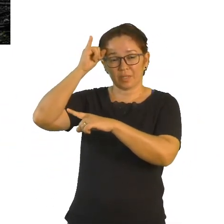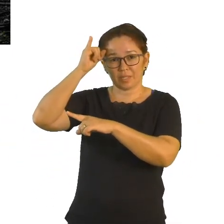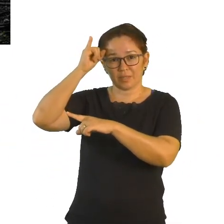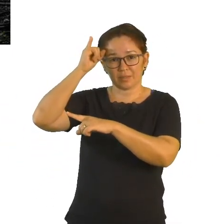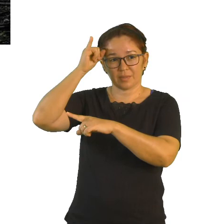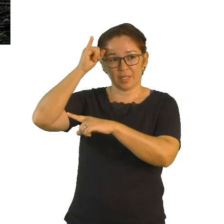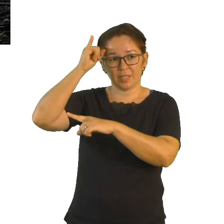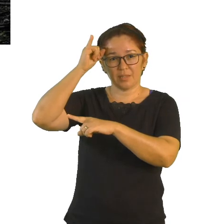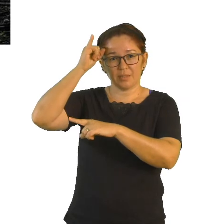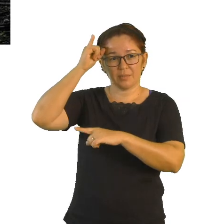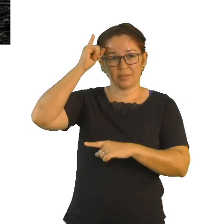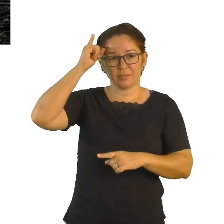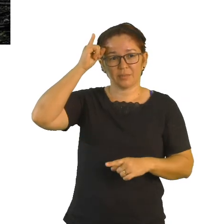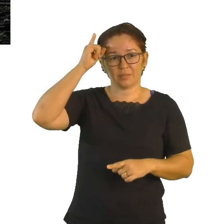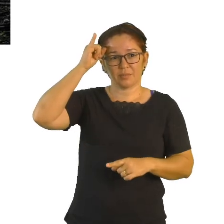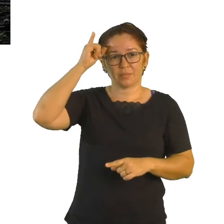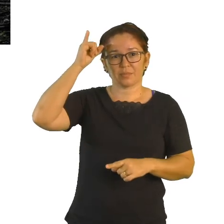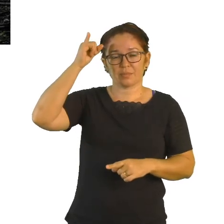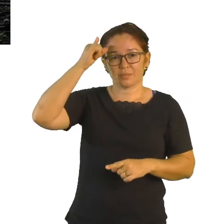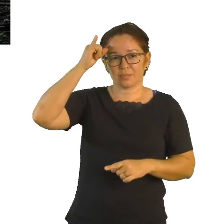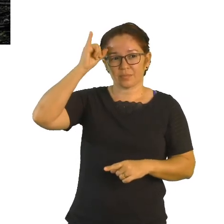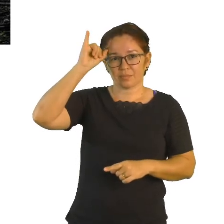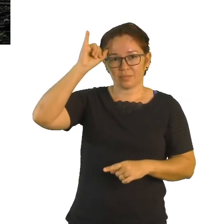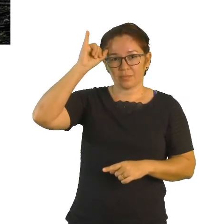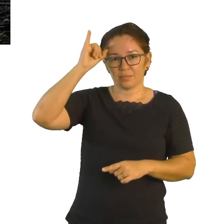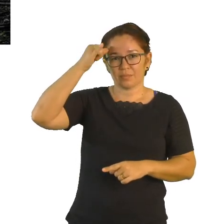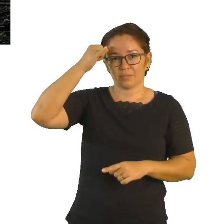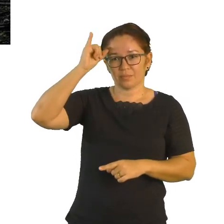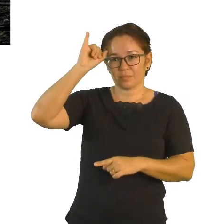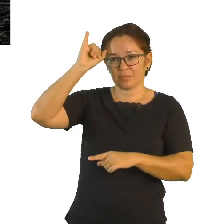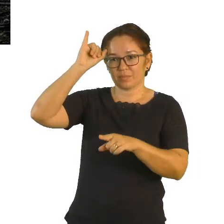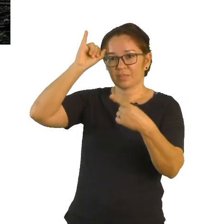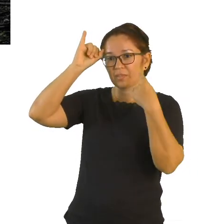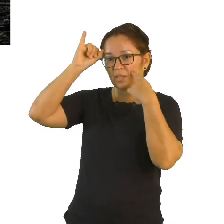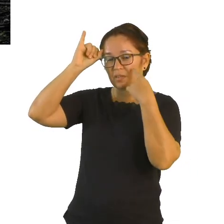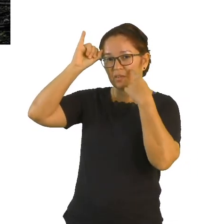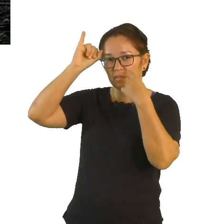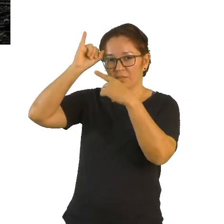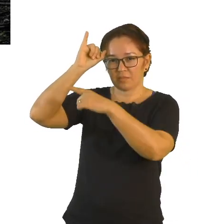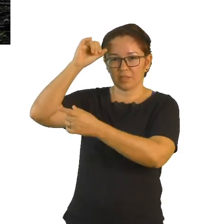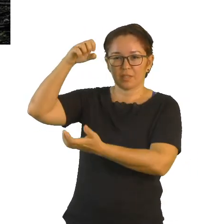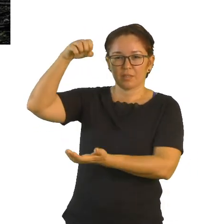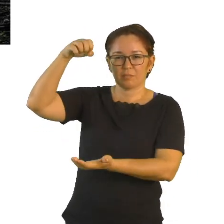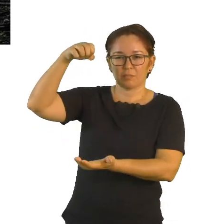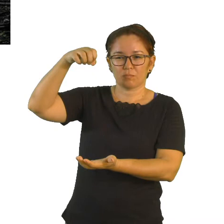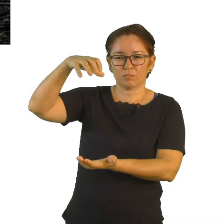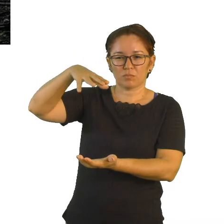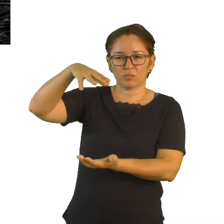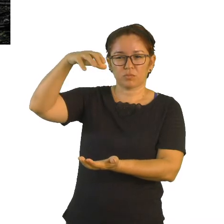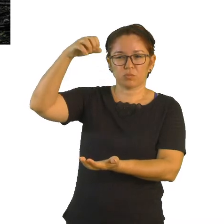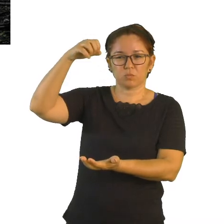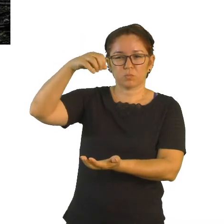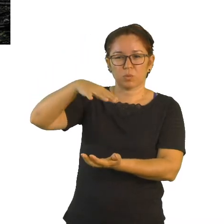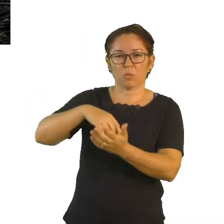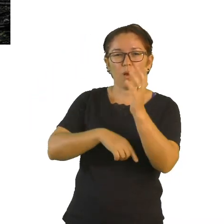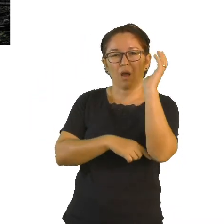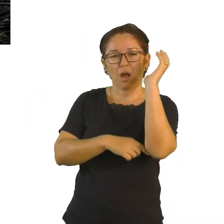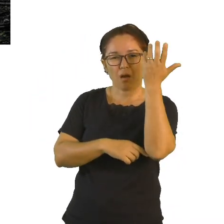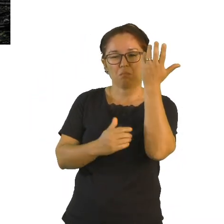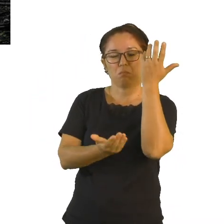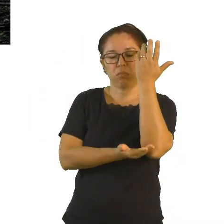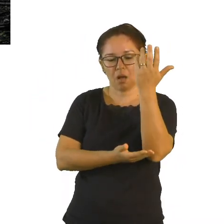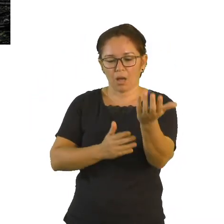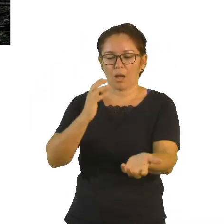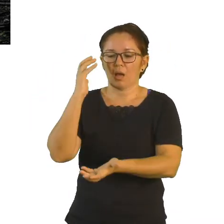satélite que mostra o desmatamento no estado do Mato Grosso. Também vocês